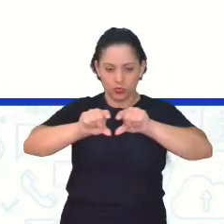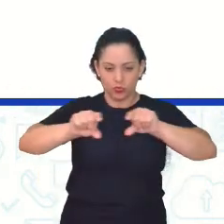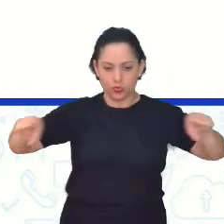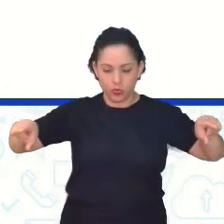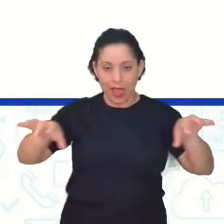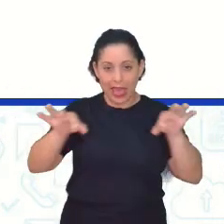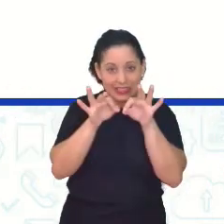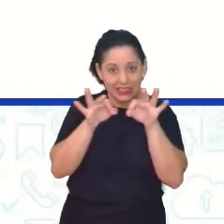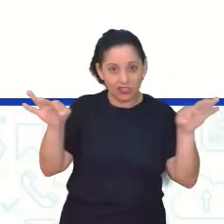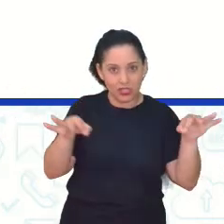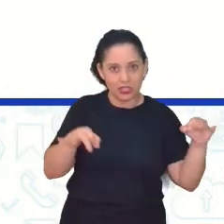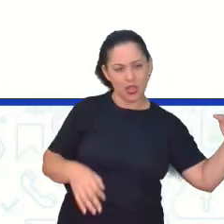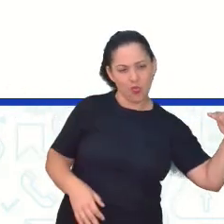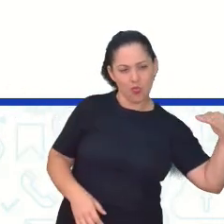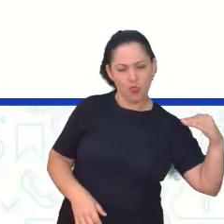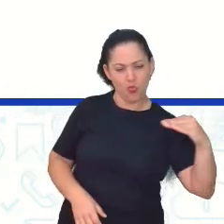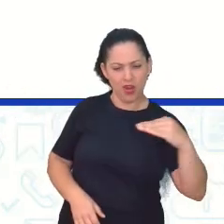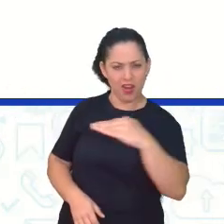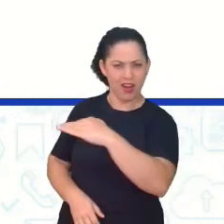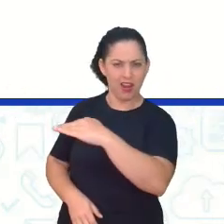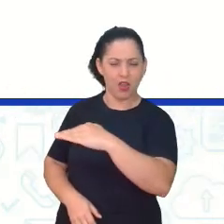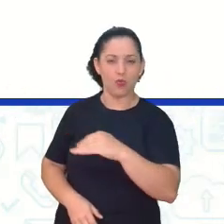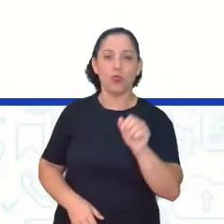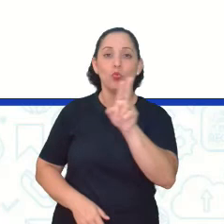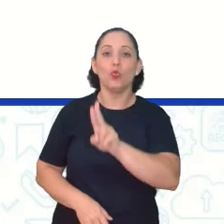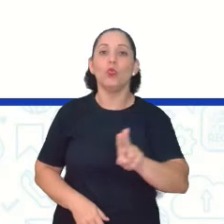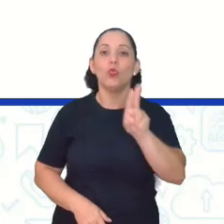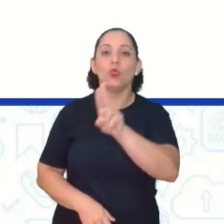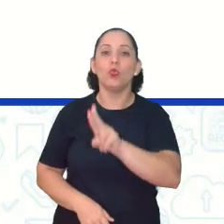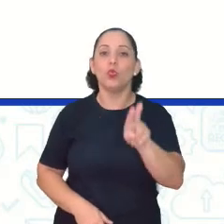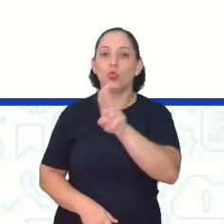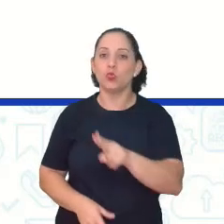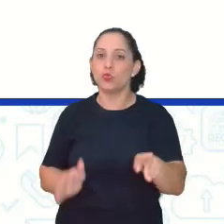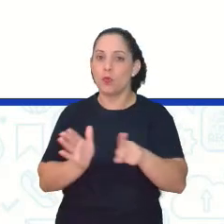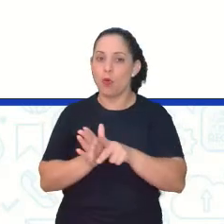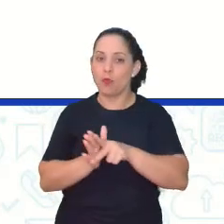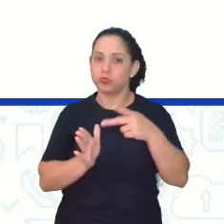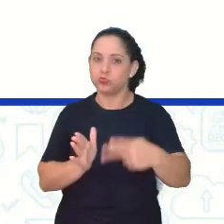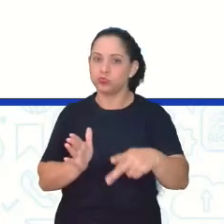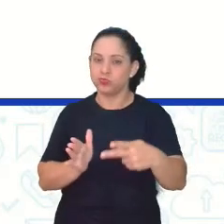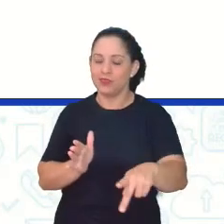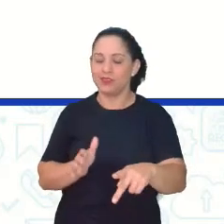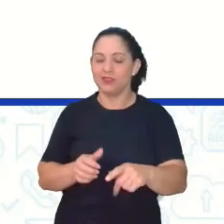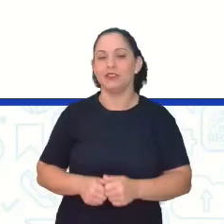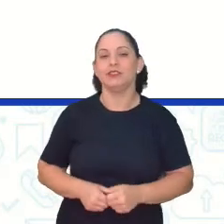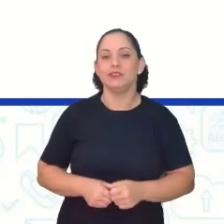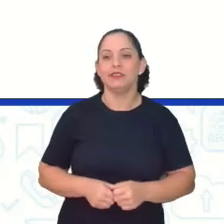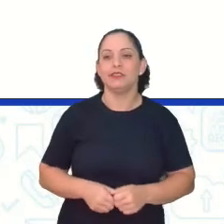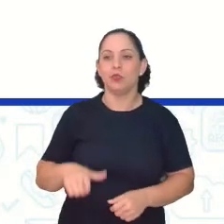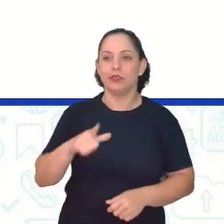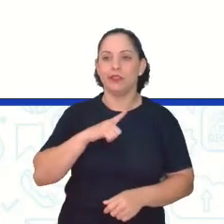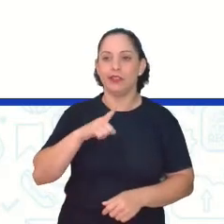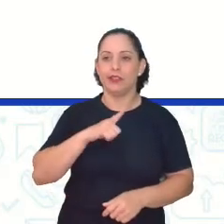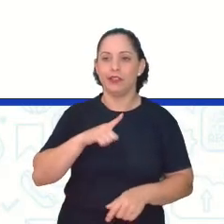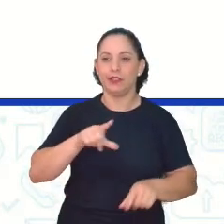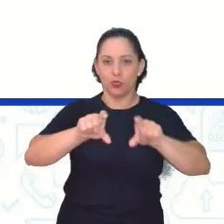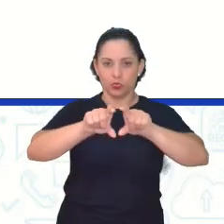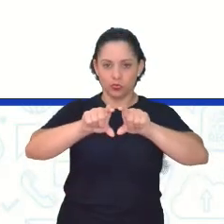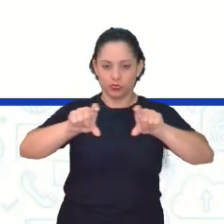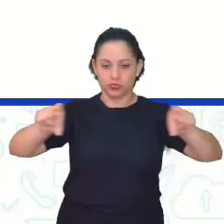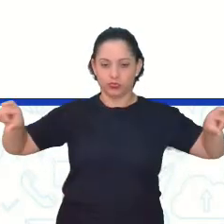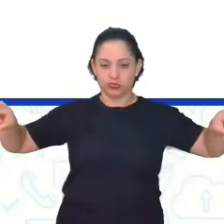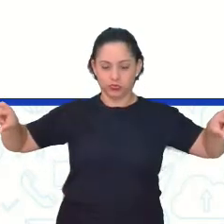por um automóvel e o consumo correspondente a cada distância. Então eu tenho aí, ó, que quando